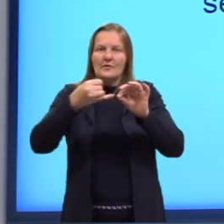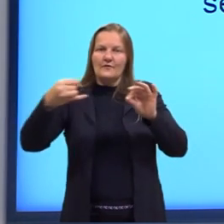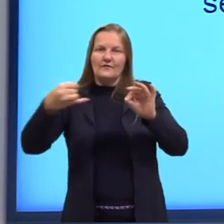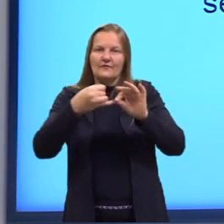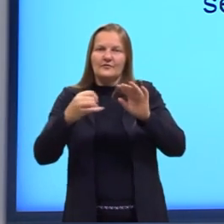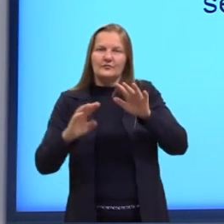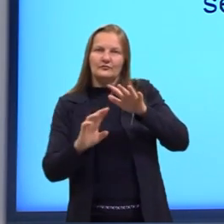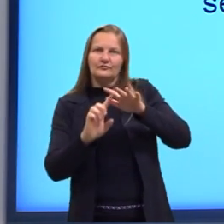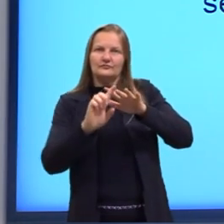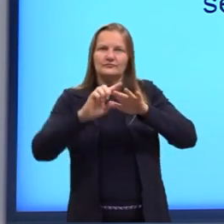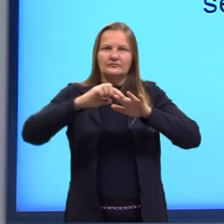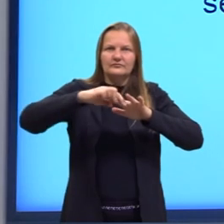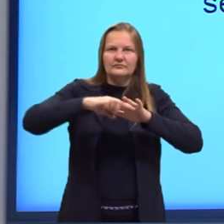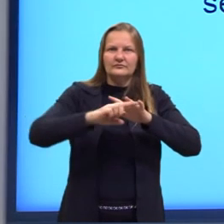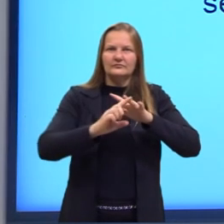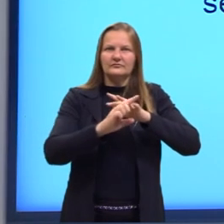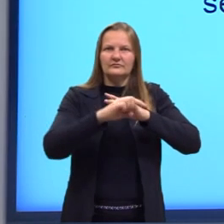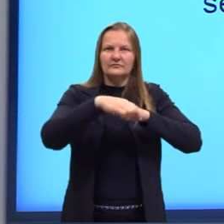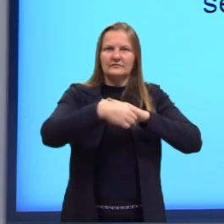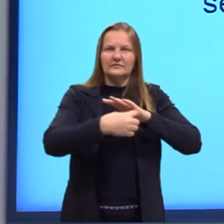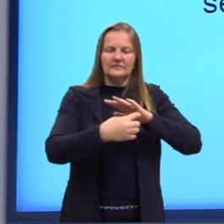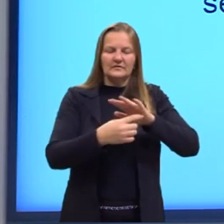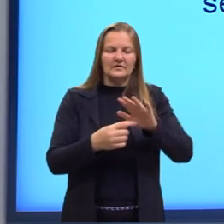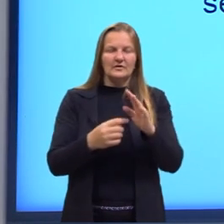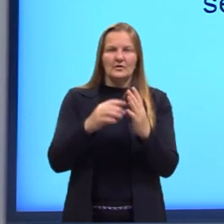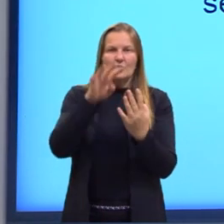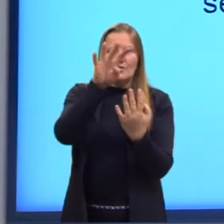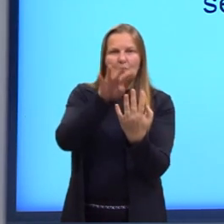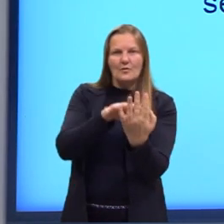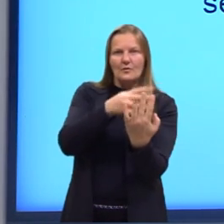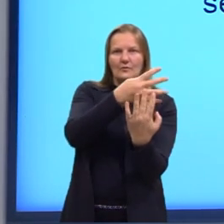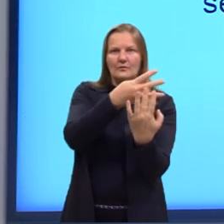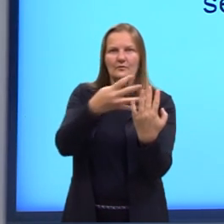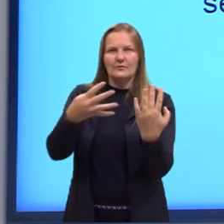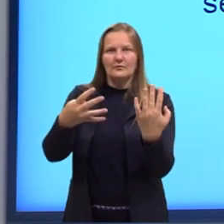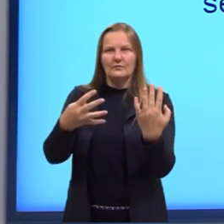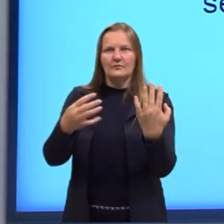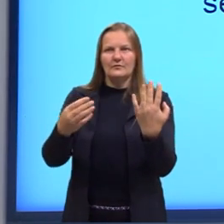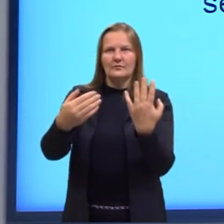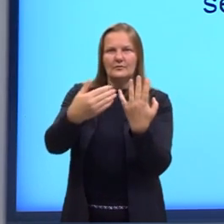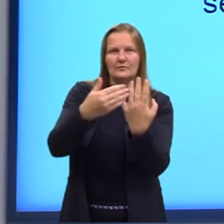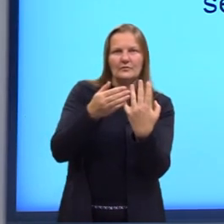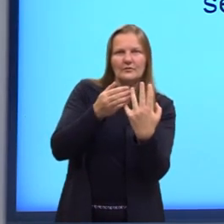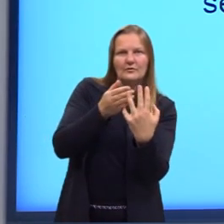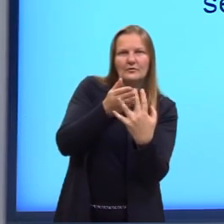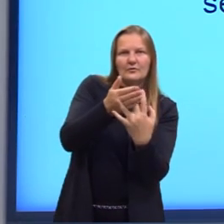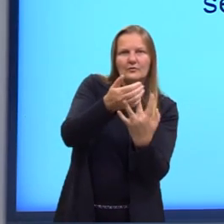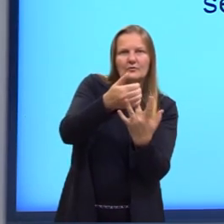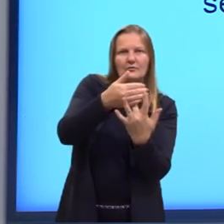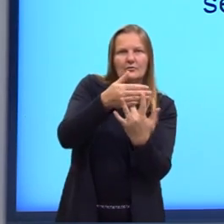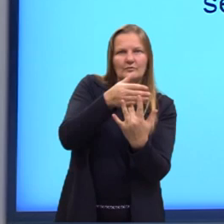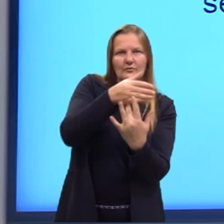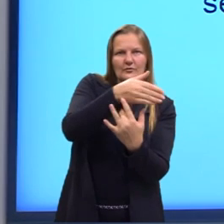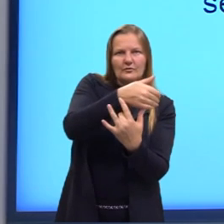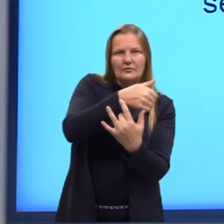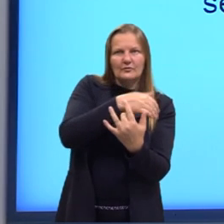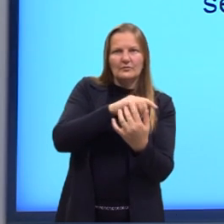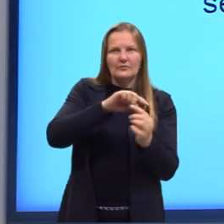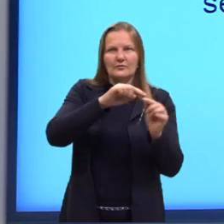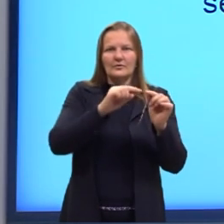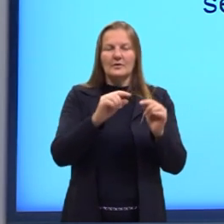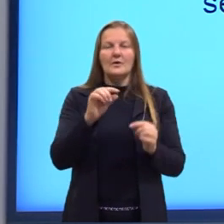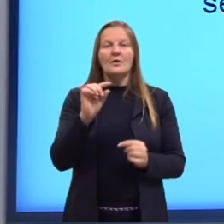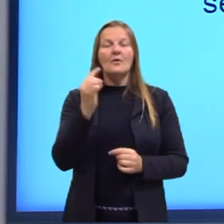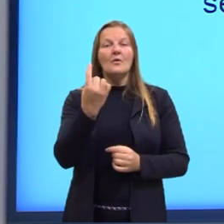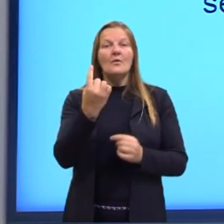fios que estão Entrelaçados apesar de serem o únicos